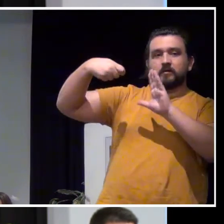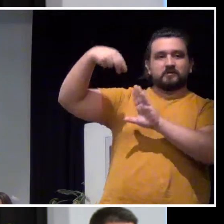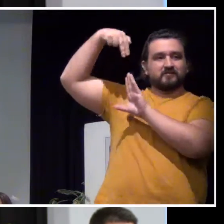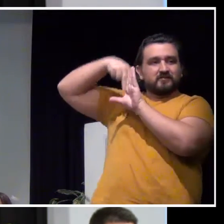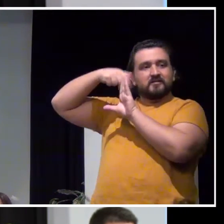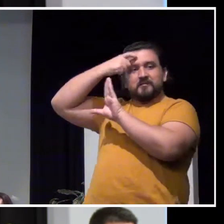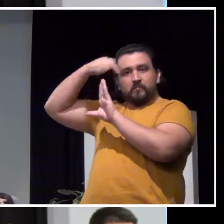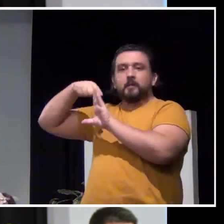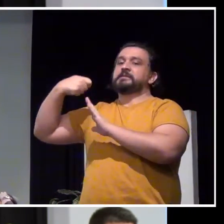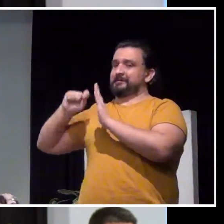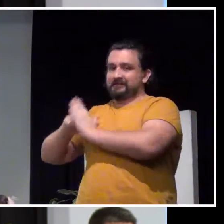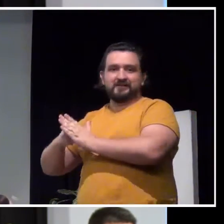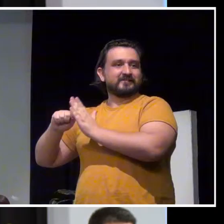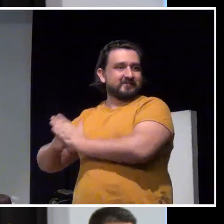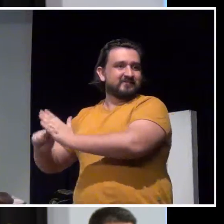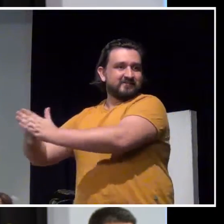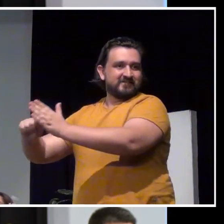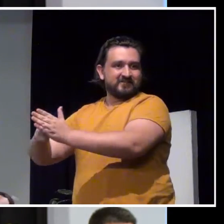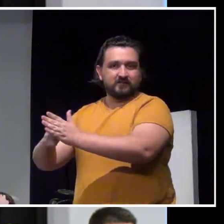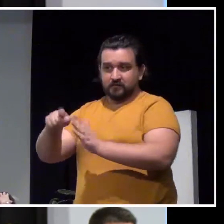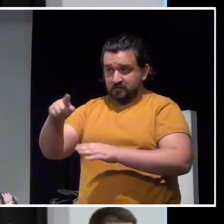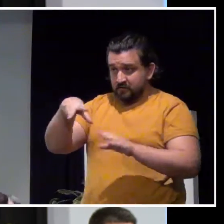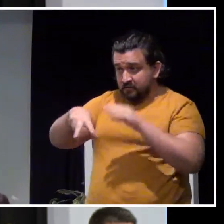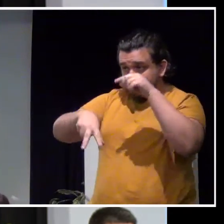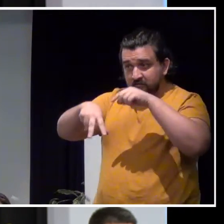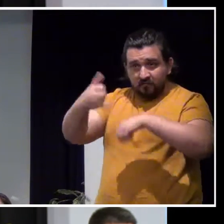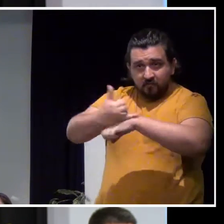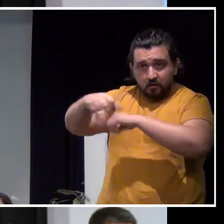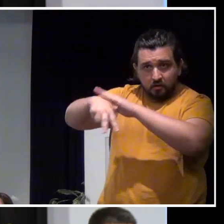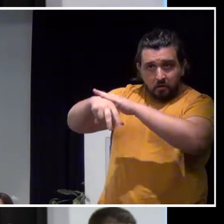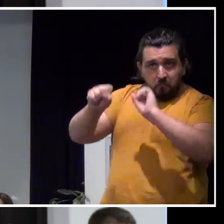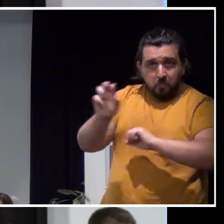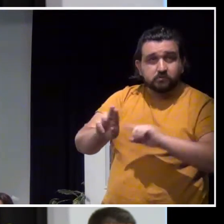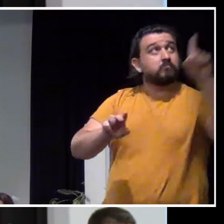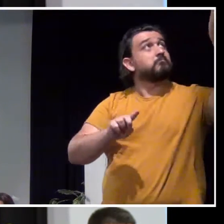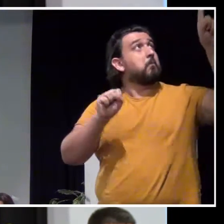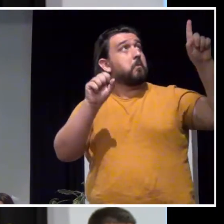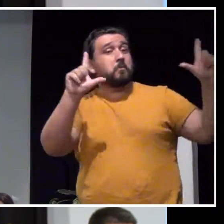ficar trancado, mas o tripé eu posso usar. Mas o telão eu posso